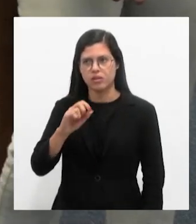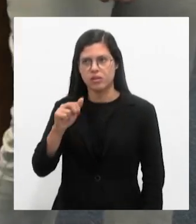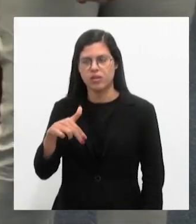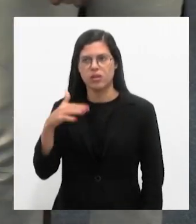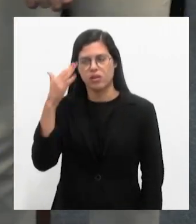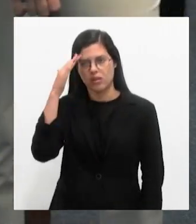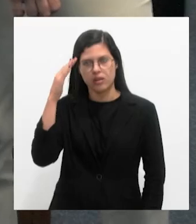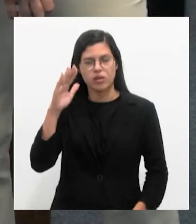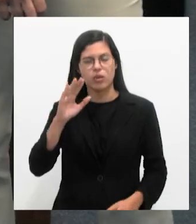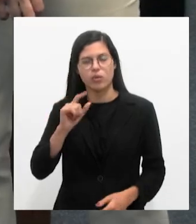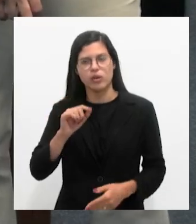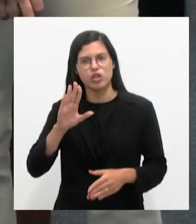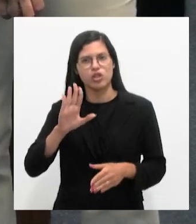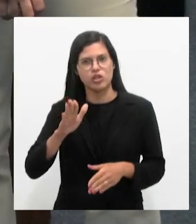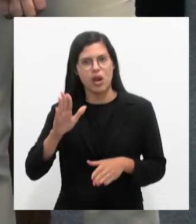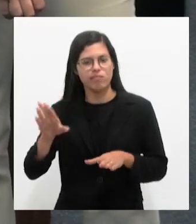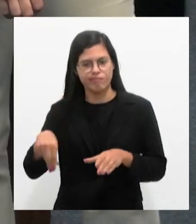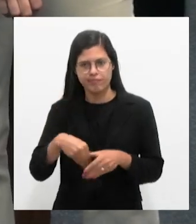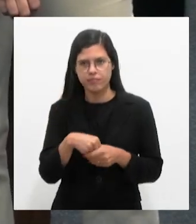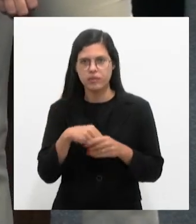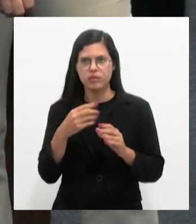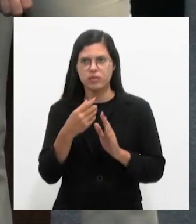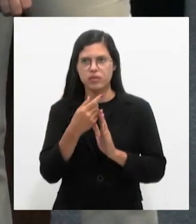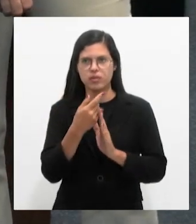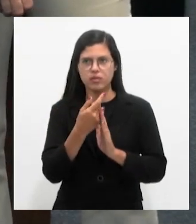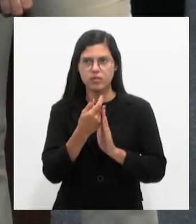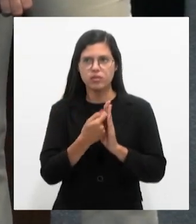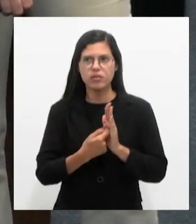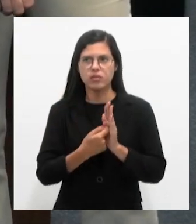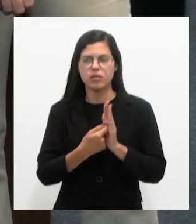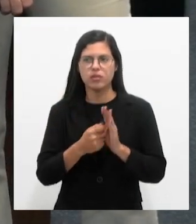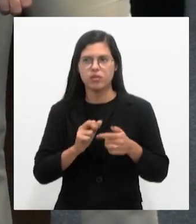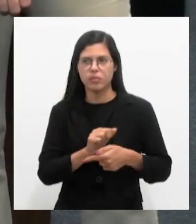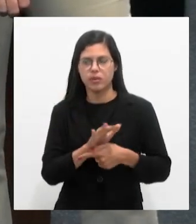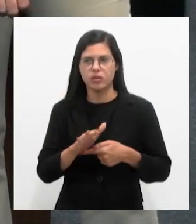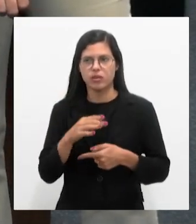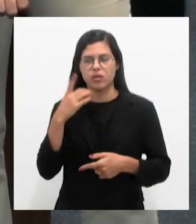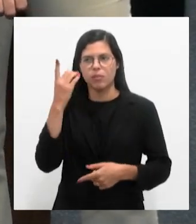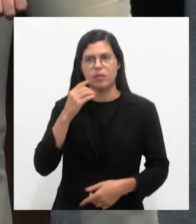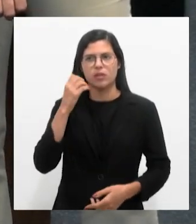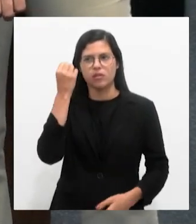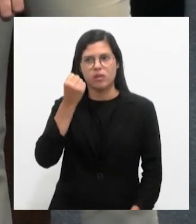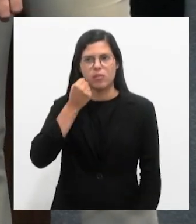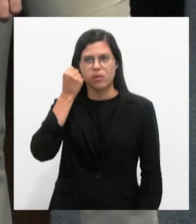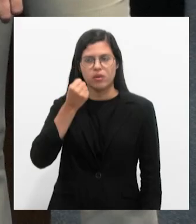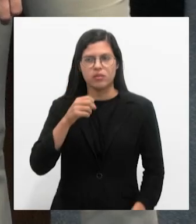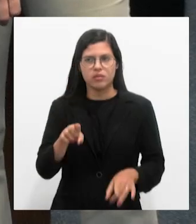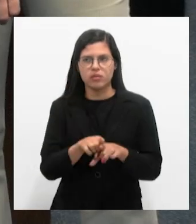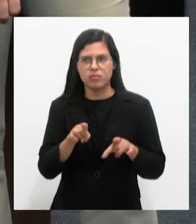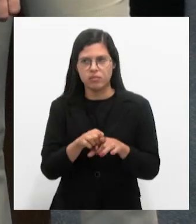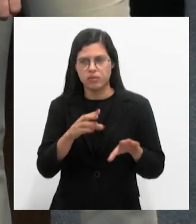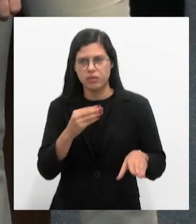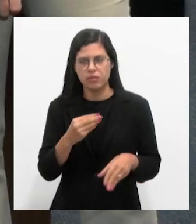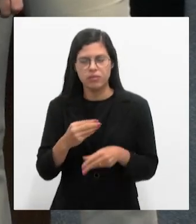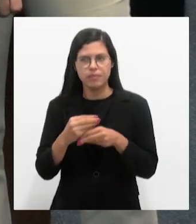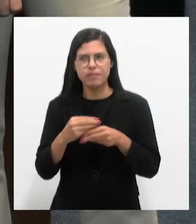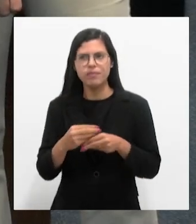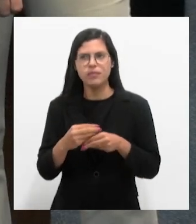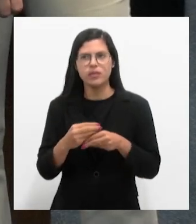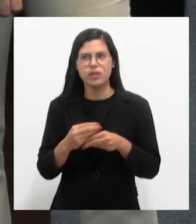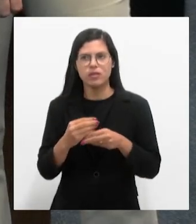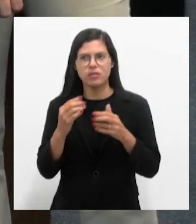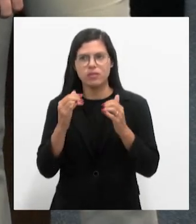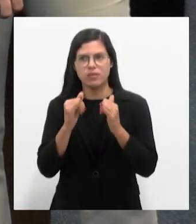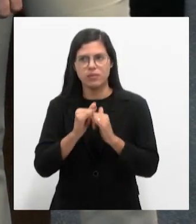estava contemplada na emenda do PSOL, o deputado Samuel Malafaia, que também contribuiu, deputado Samuel